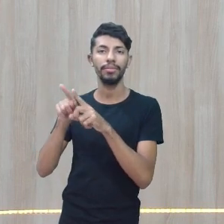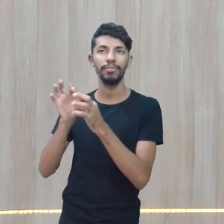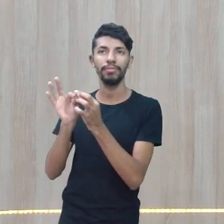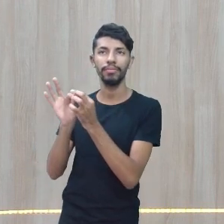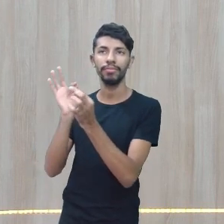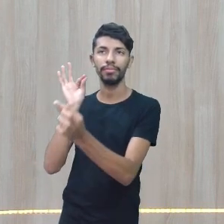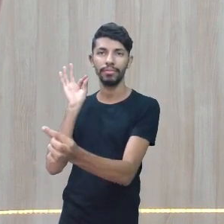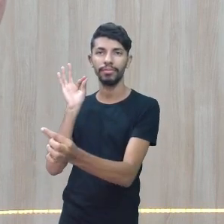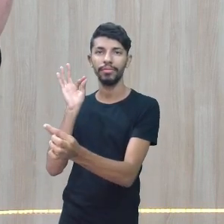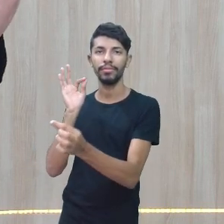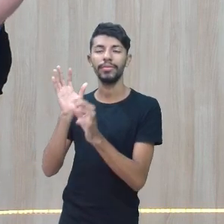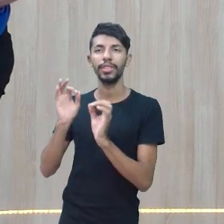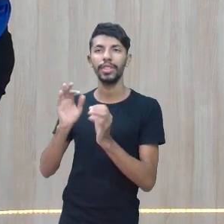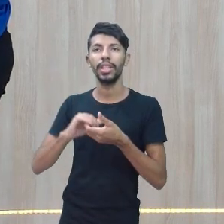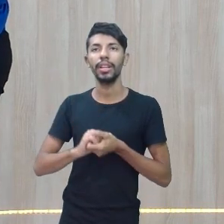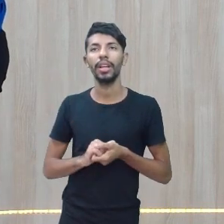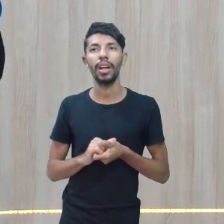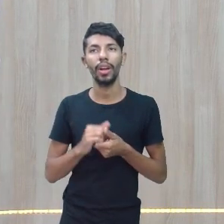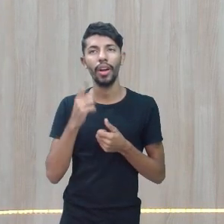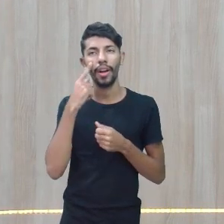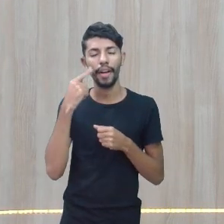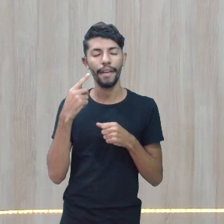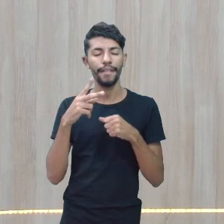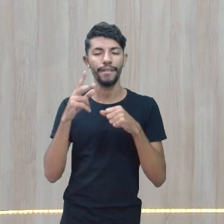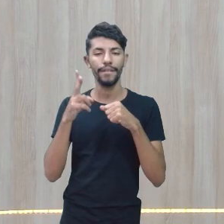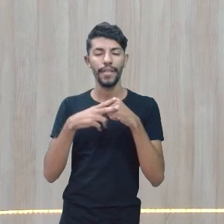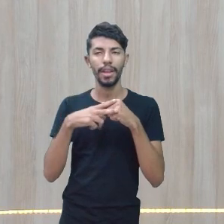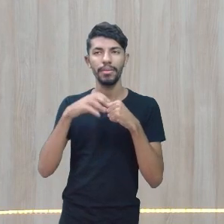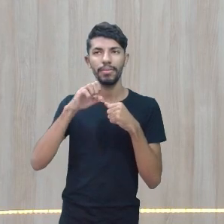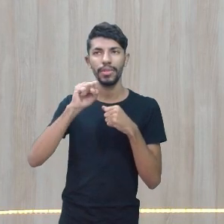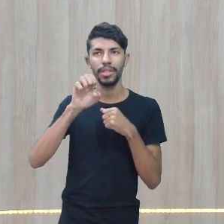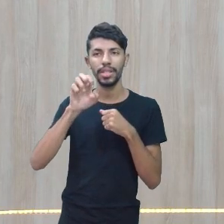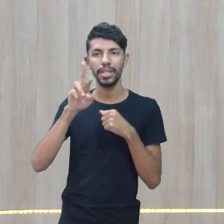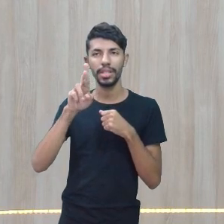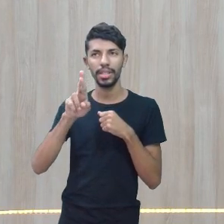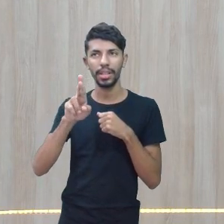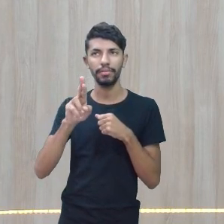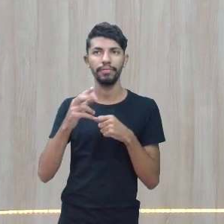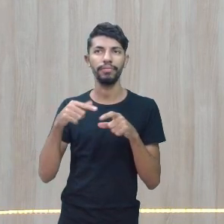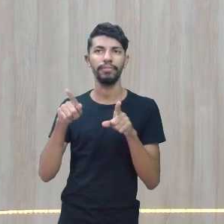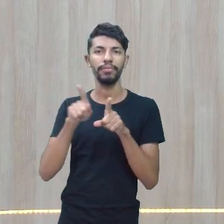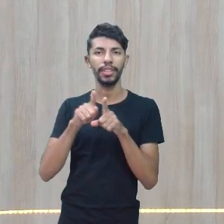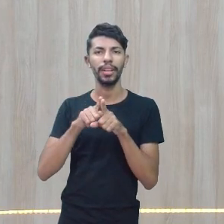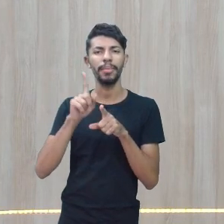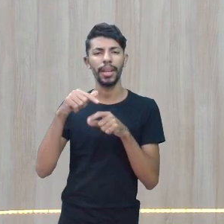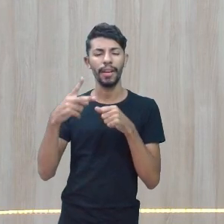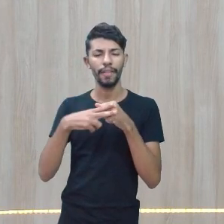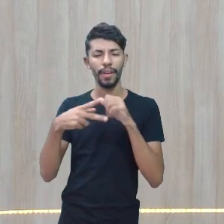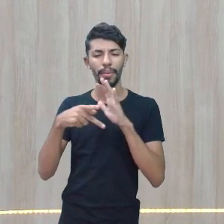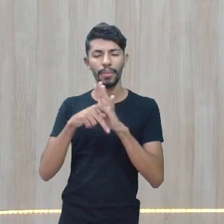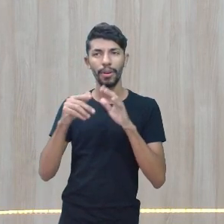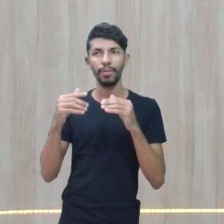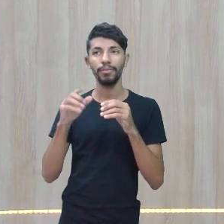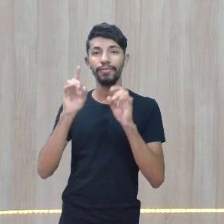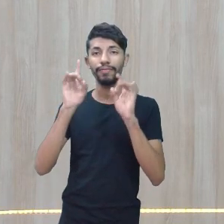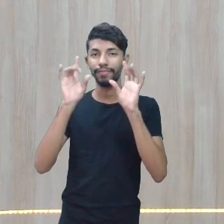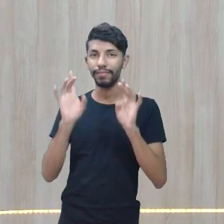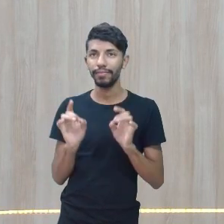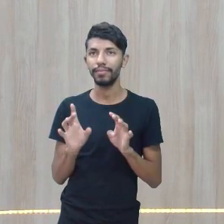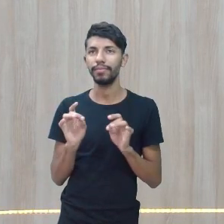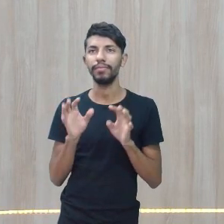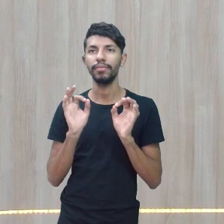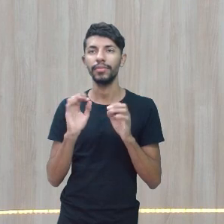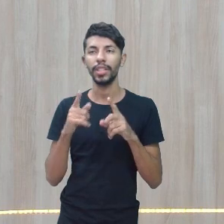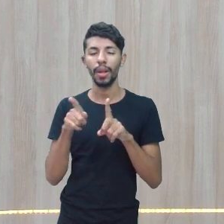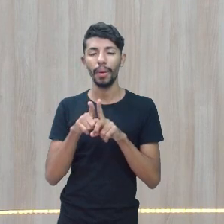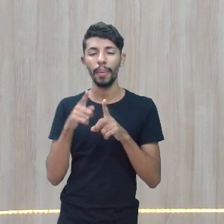distância, não é? O verbo ser, quando ele está, também é um verbo, não é? Ele é um verbo especial, porque ele